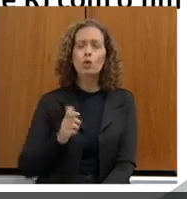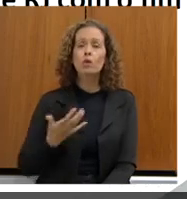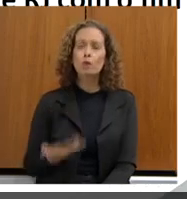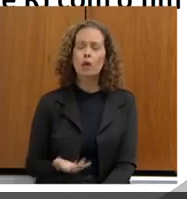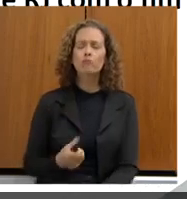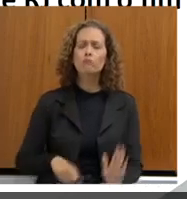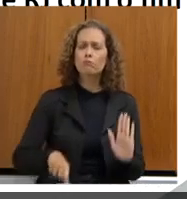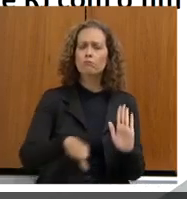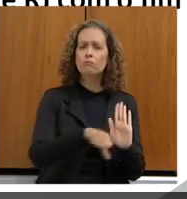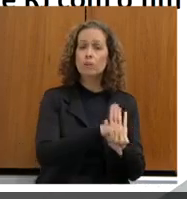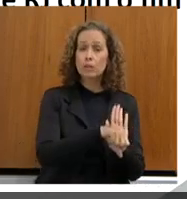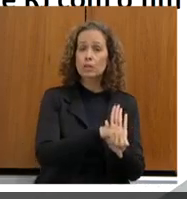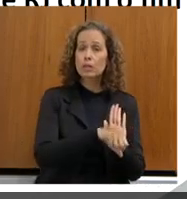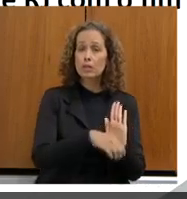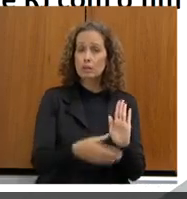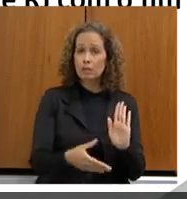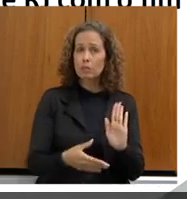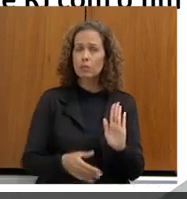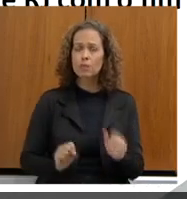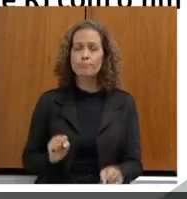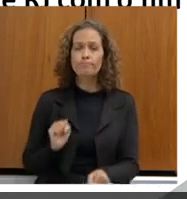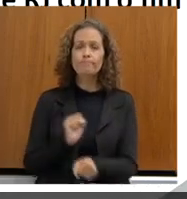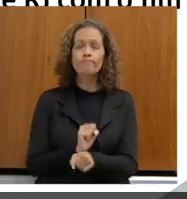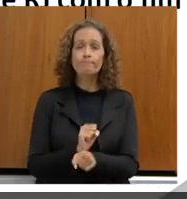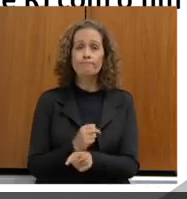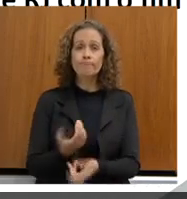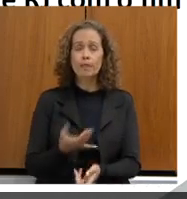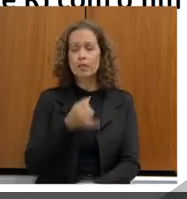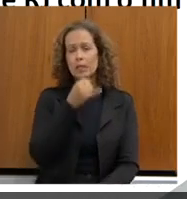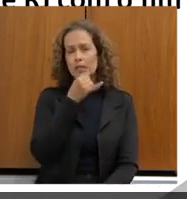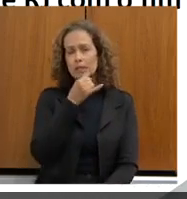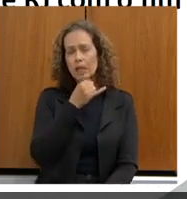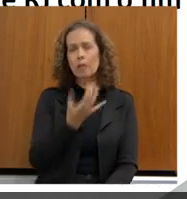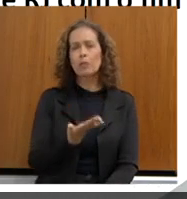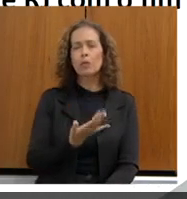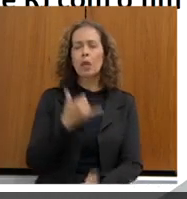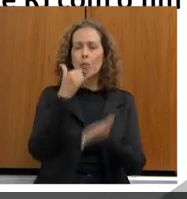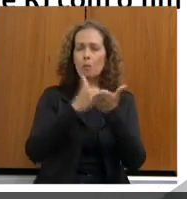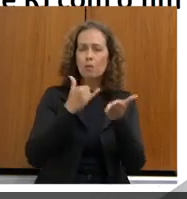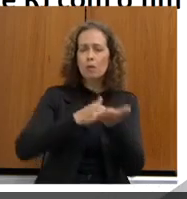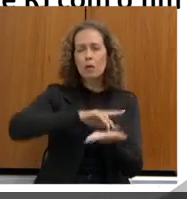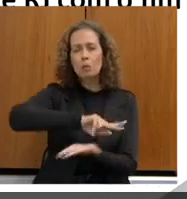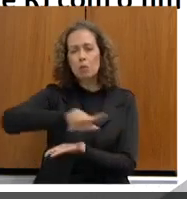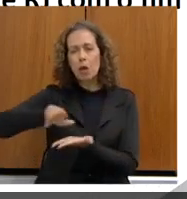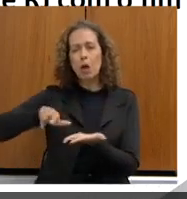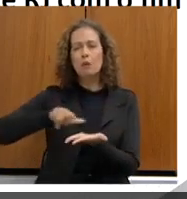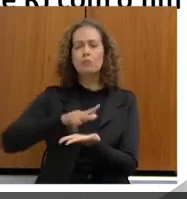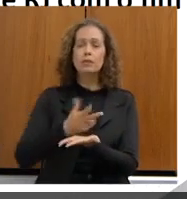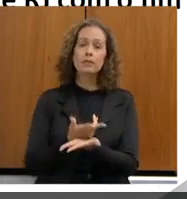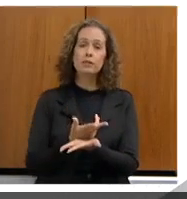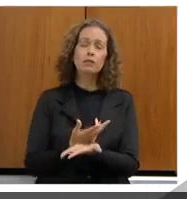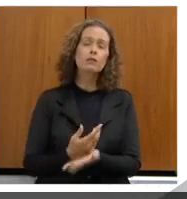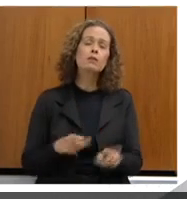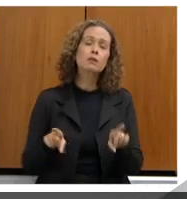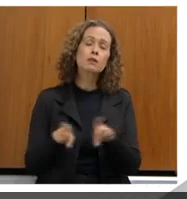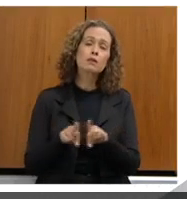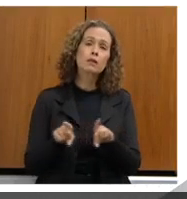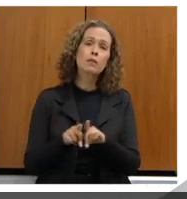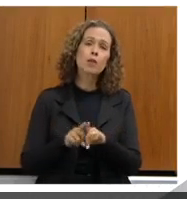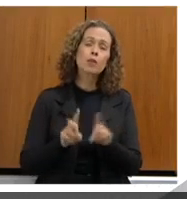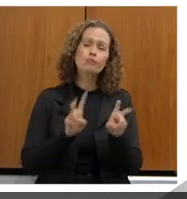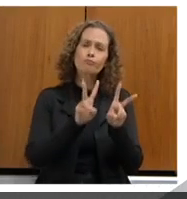crimes no caso alusivos à drogas e etc mais adiante operação